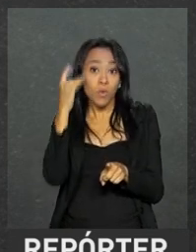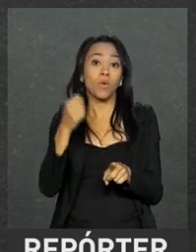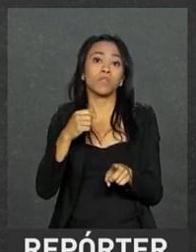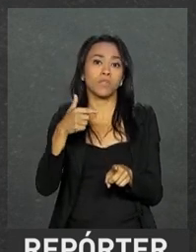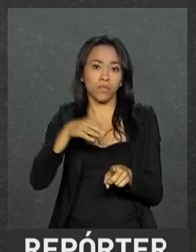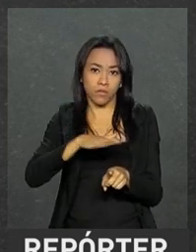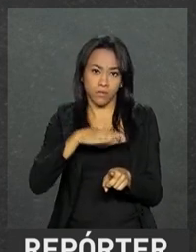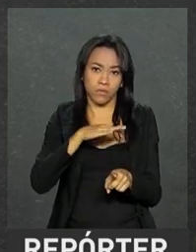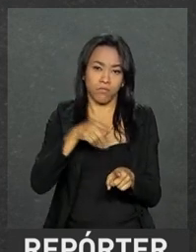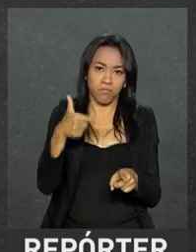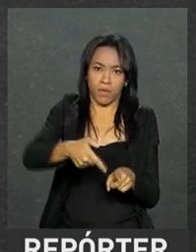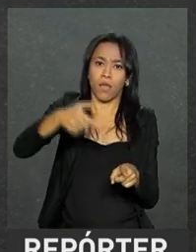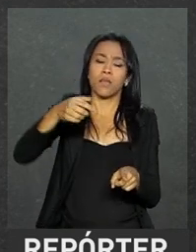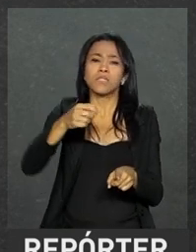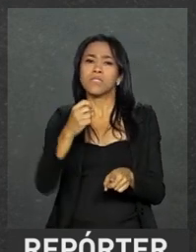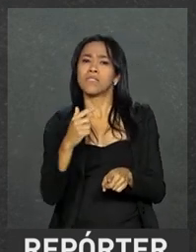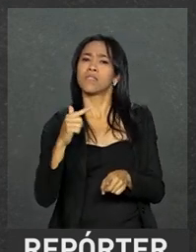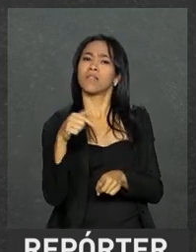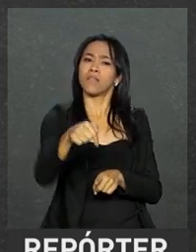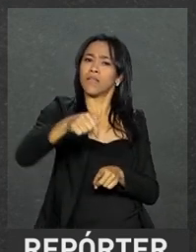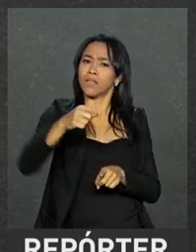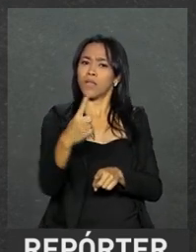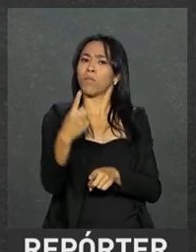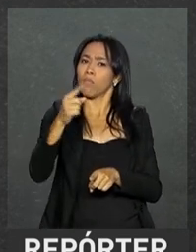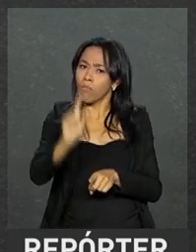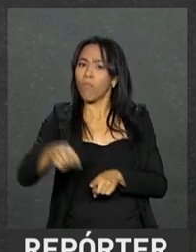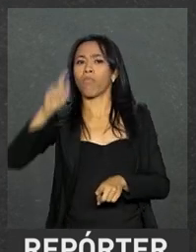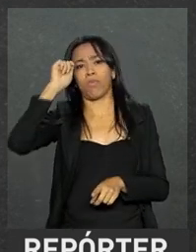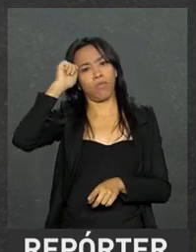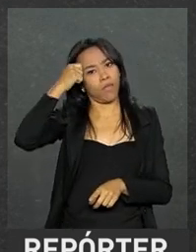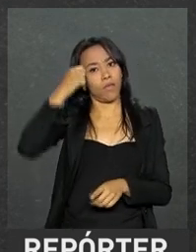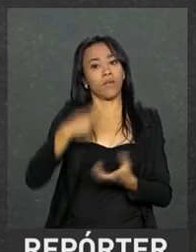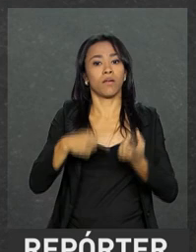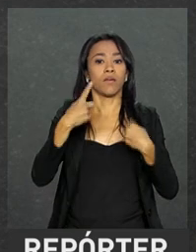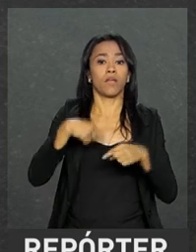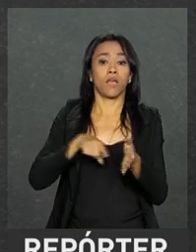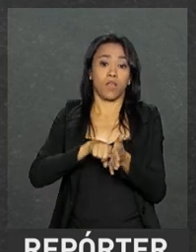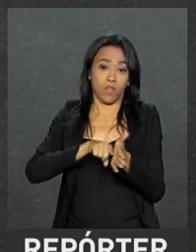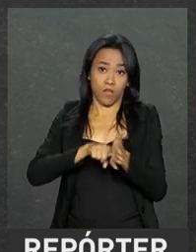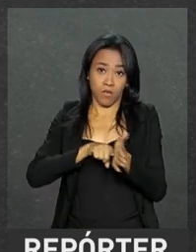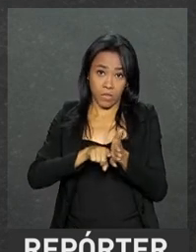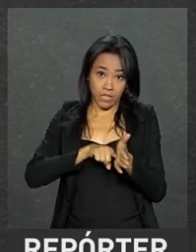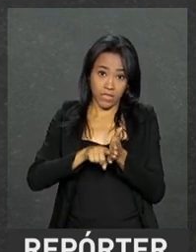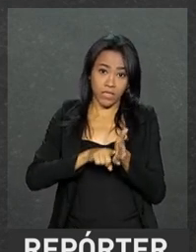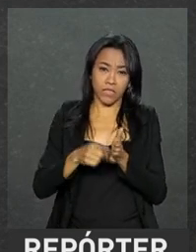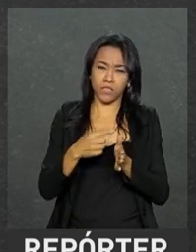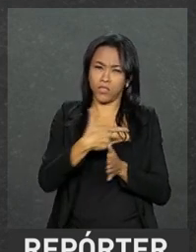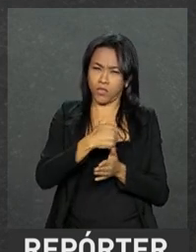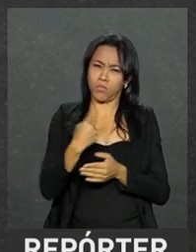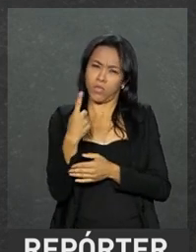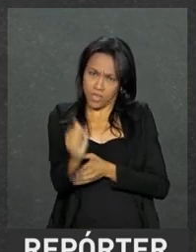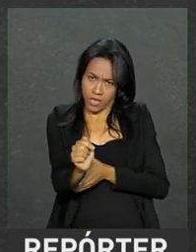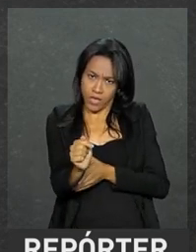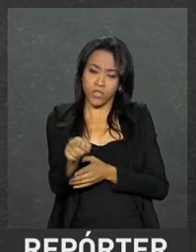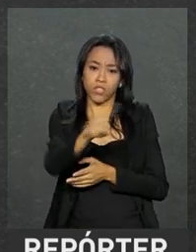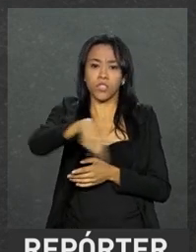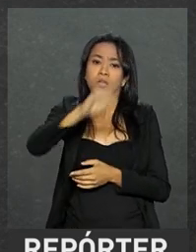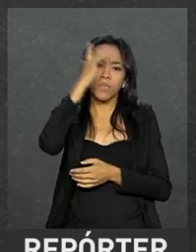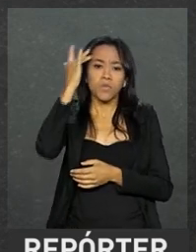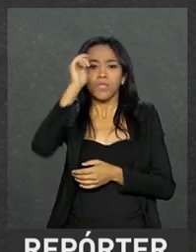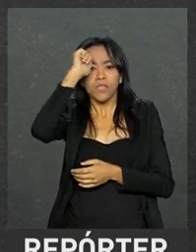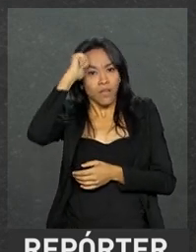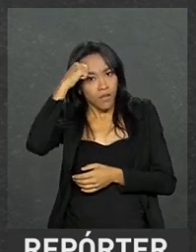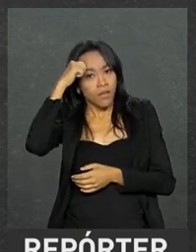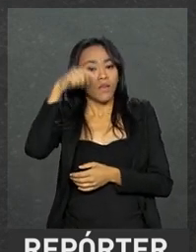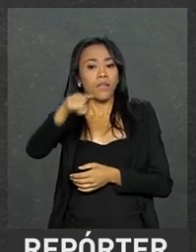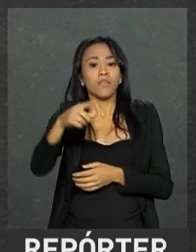país, 71 são negras. De acordo com informações do Atlas da Violência de 2017, os negros possuem